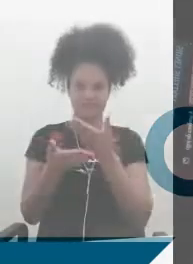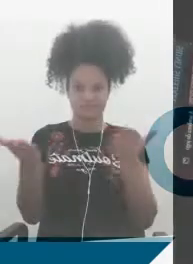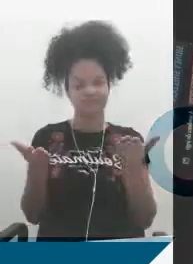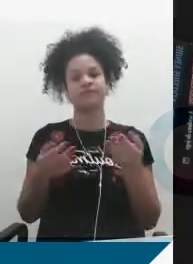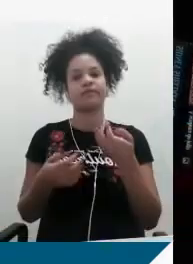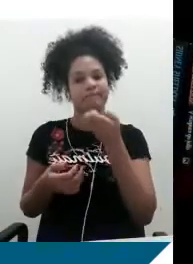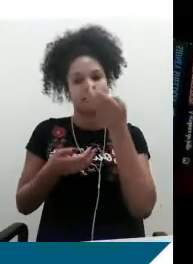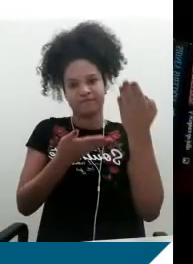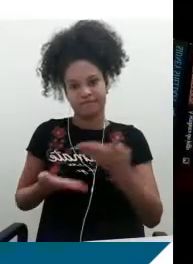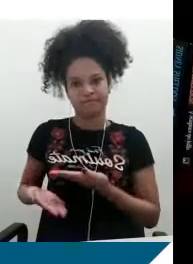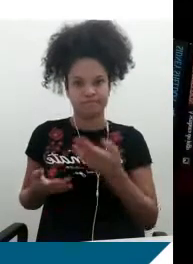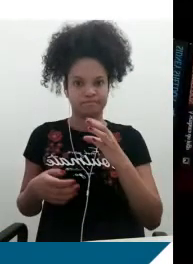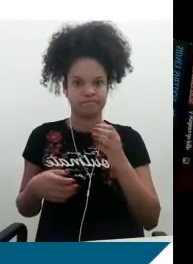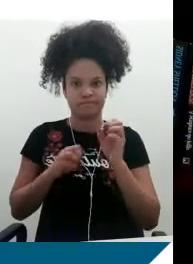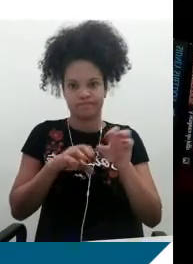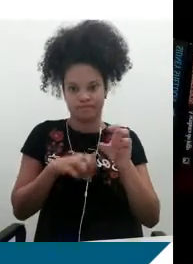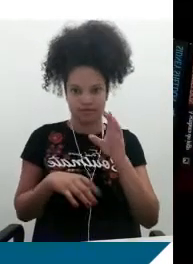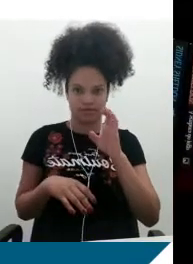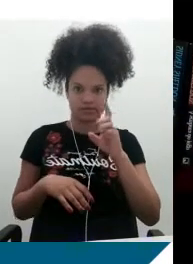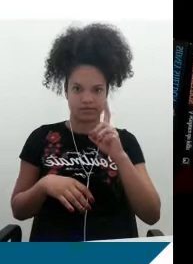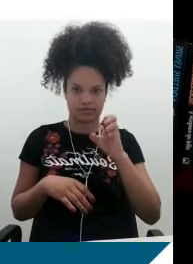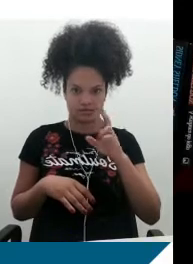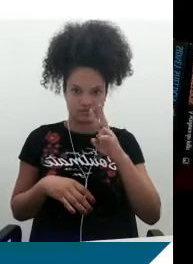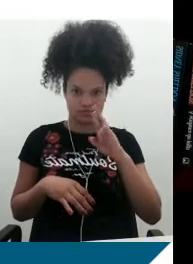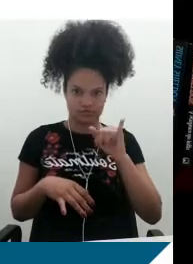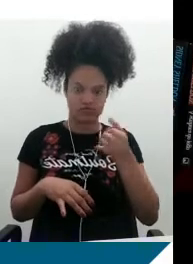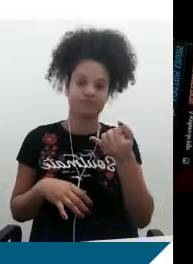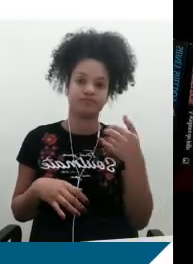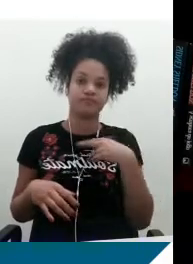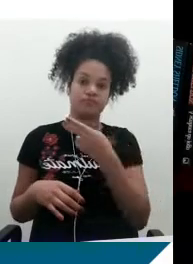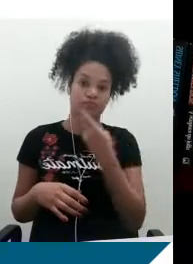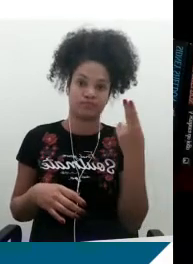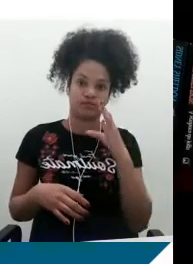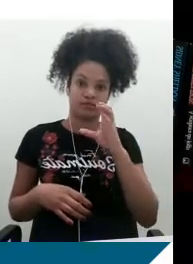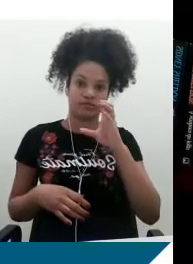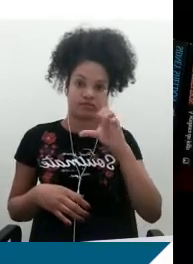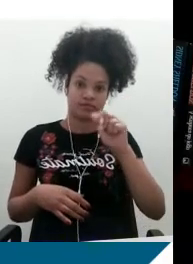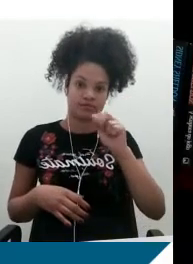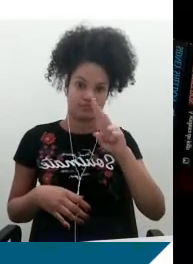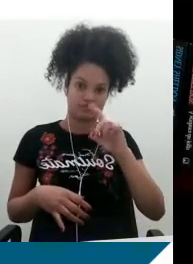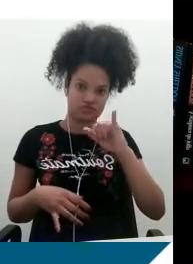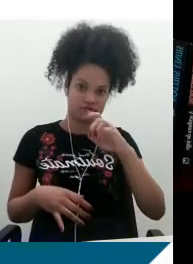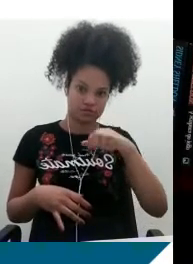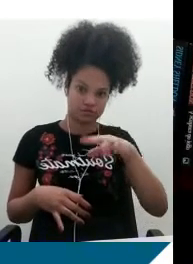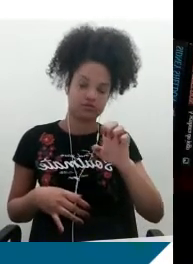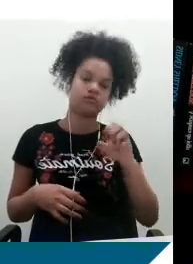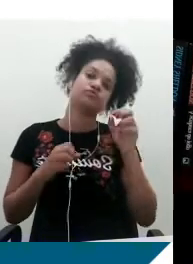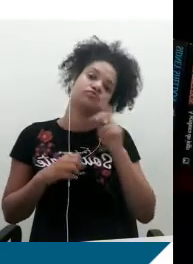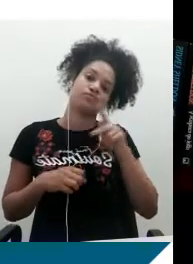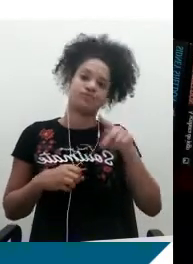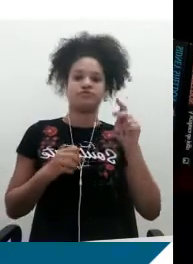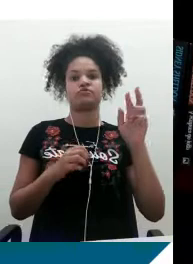Oi, pessoal, bem-vindos a mais uma aula do CEDERJ. Meu nome é Claudine, sou mediadora de redação. Hoje vou dar